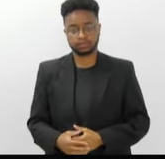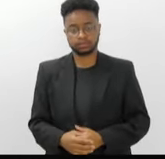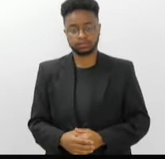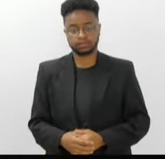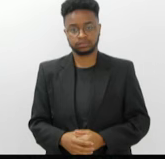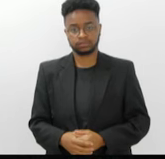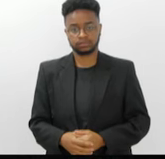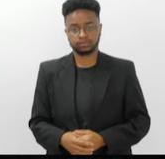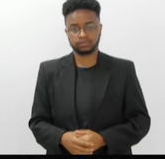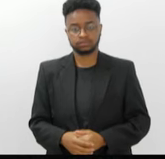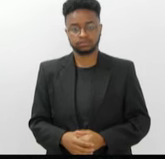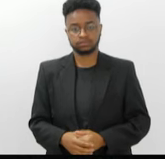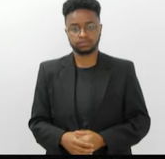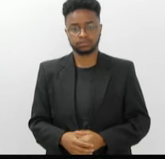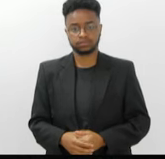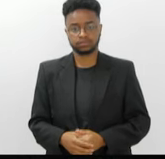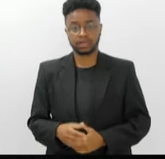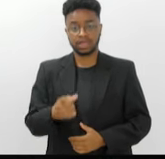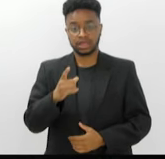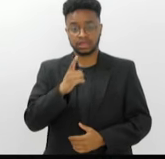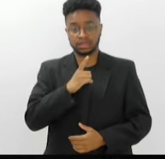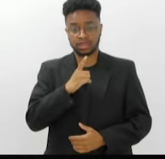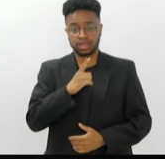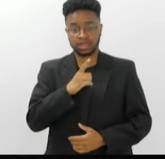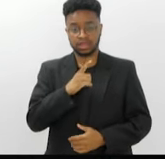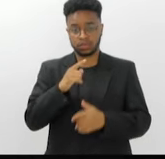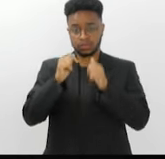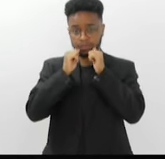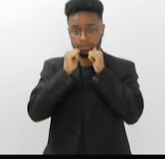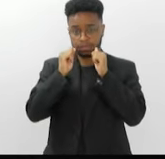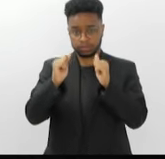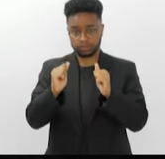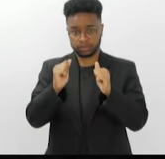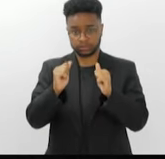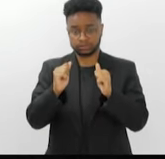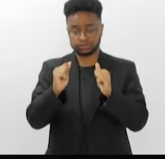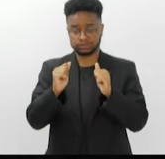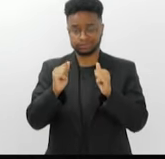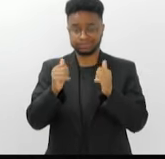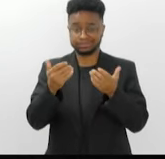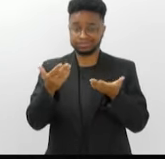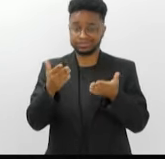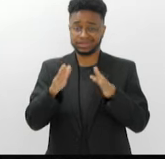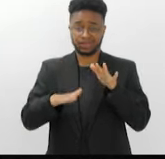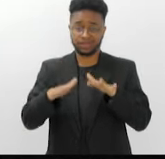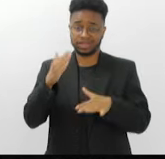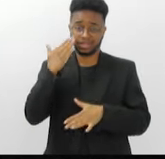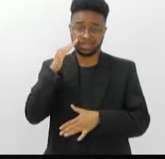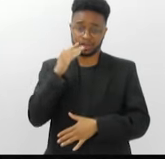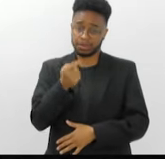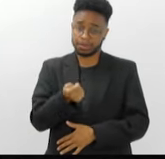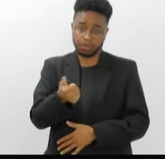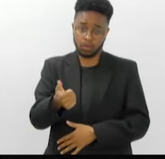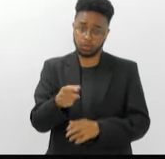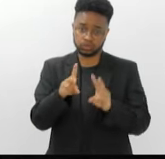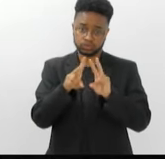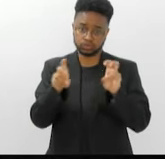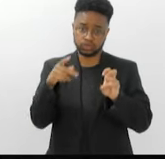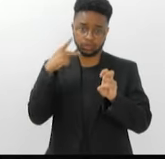tem um entorno, uma assessoria, que deve entender muito pouco de